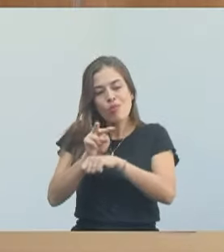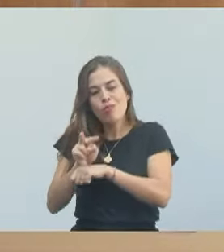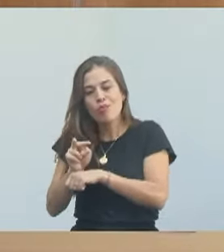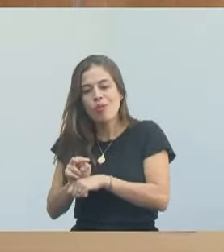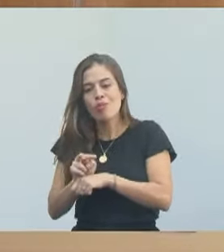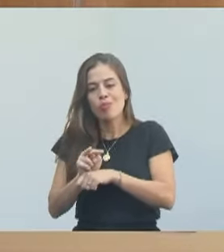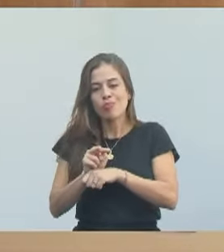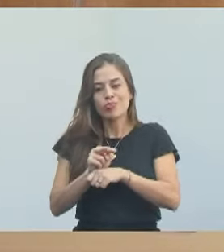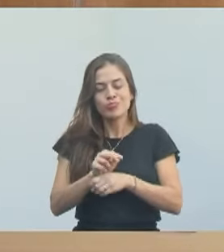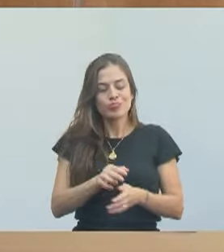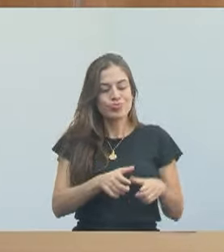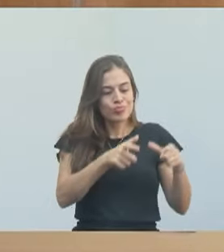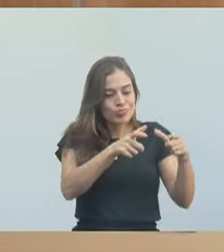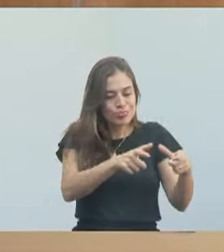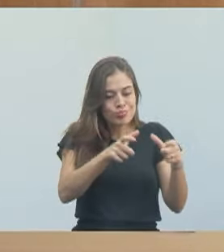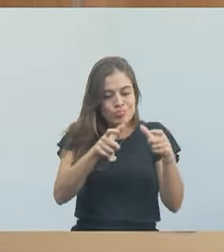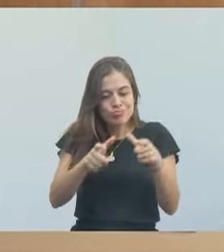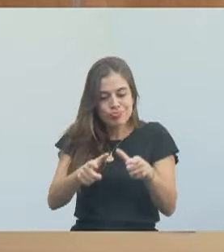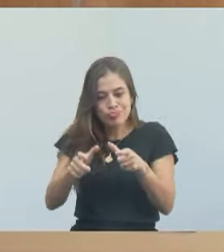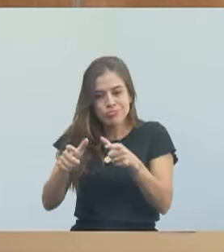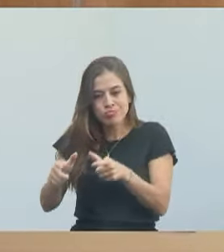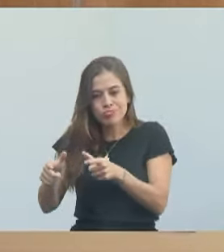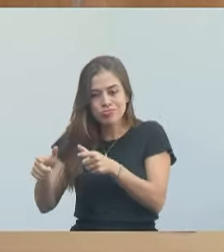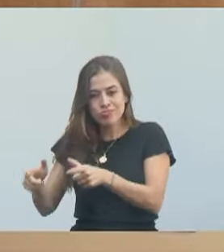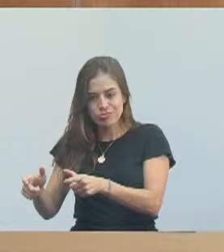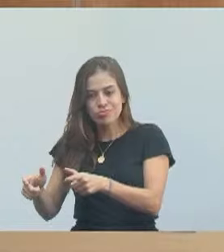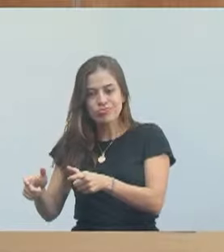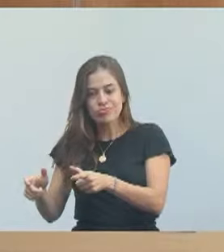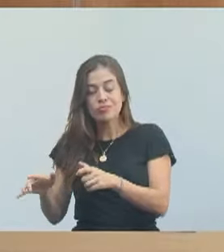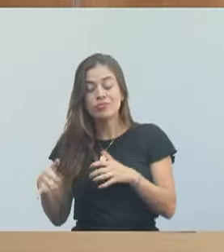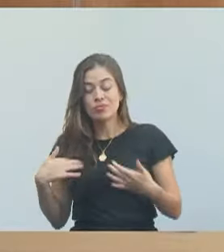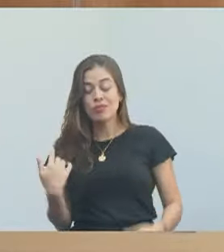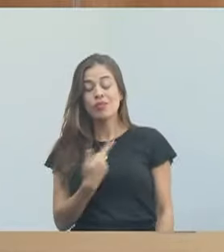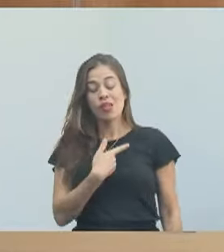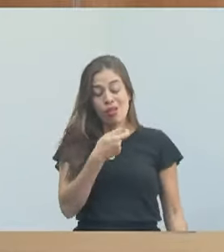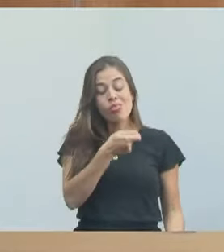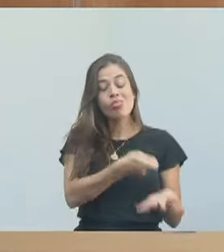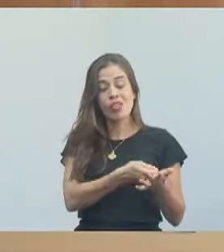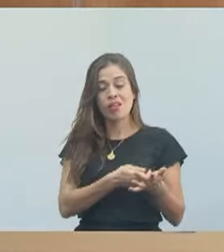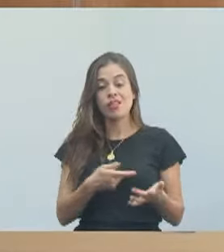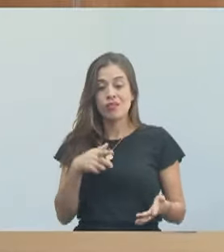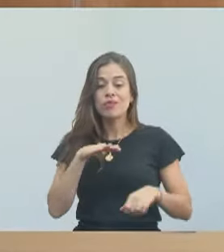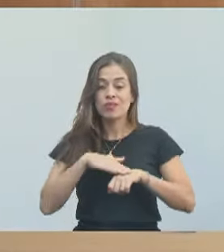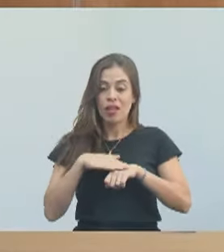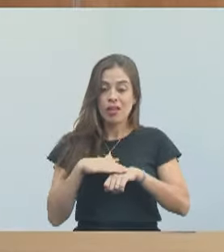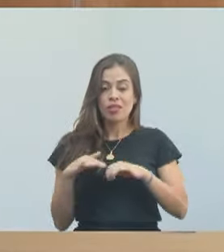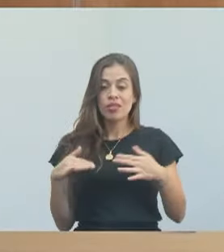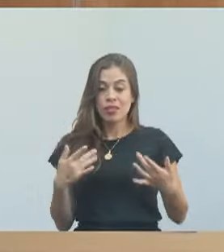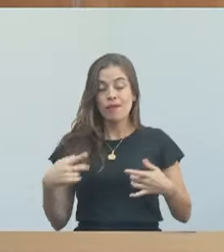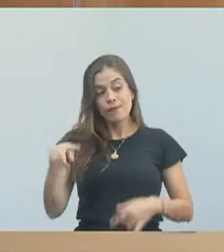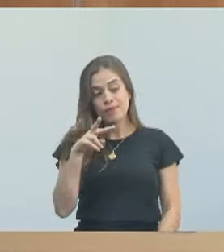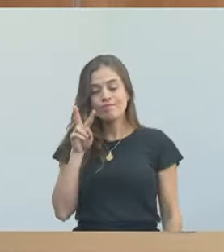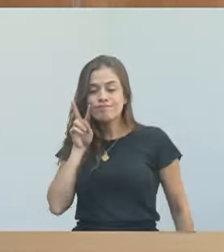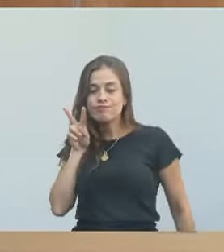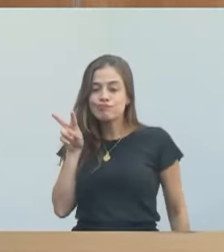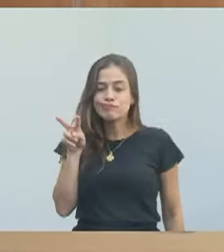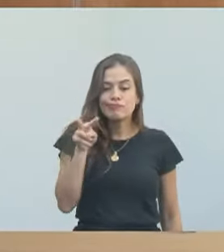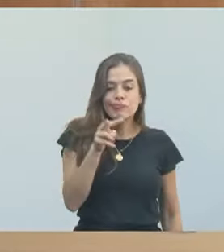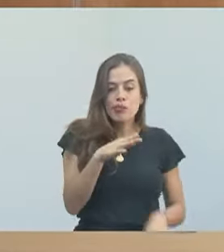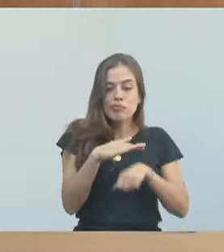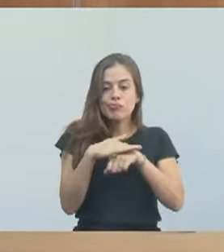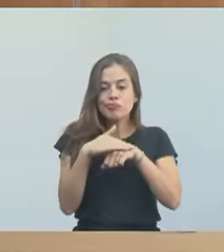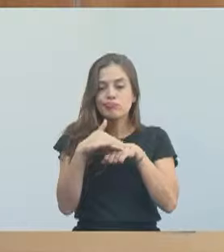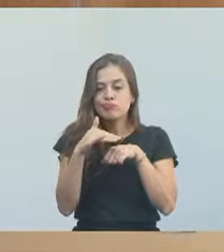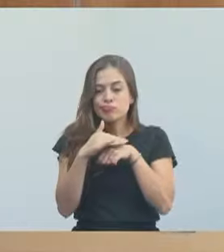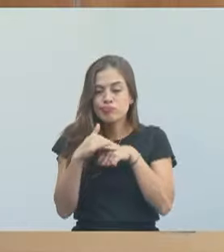que esse passageiro está indo. E nós temos essa obrigação de fazer. E vocês, com esse olhar, com esse carinho do